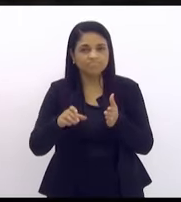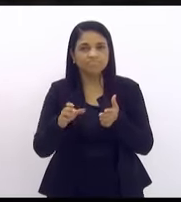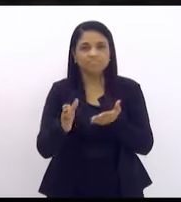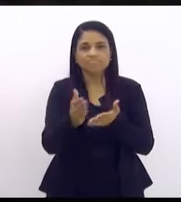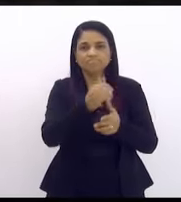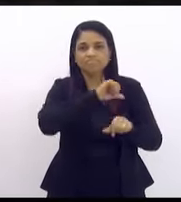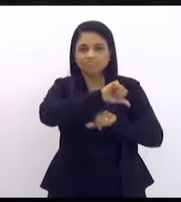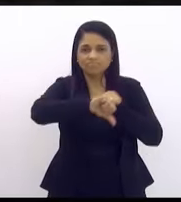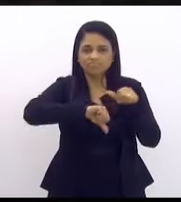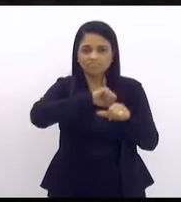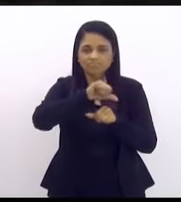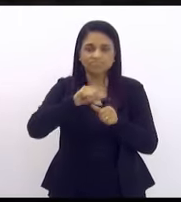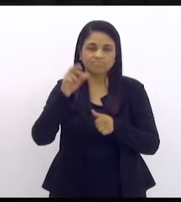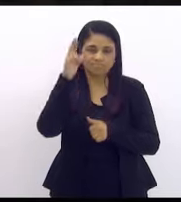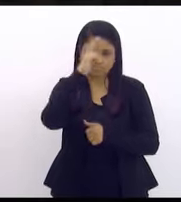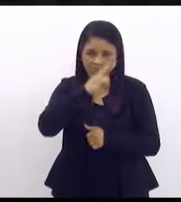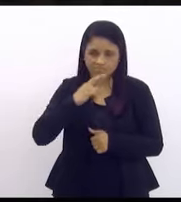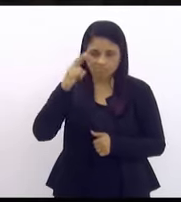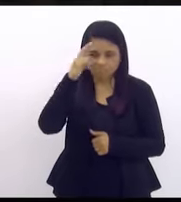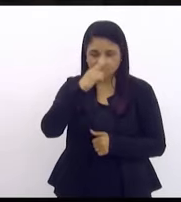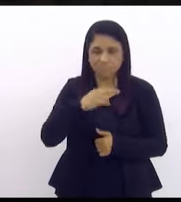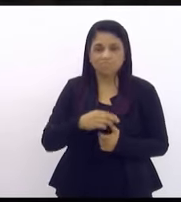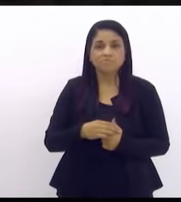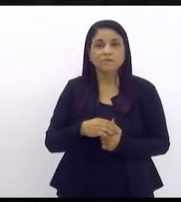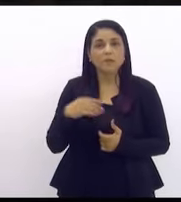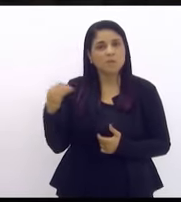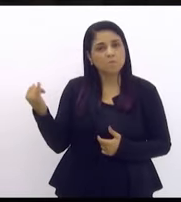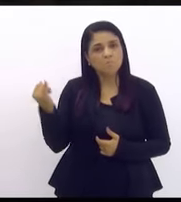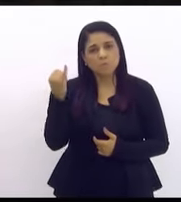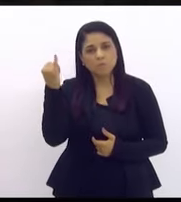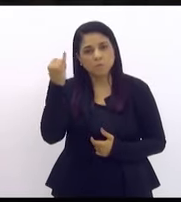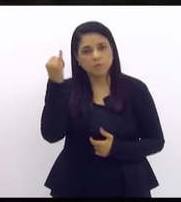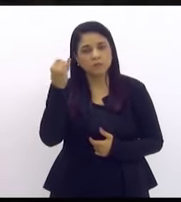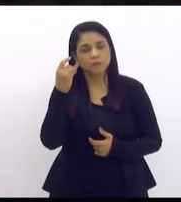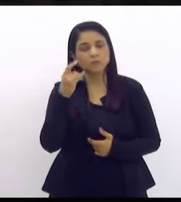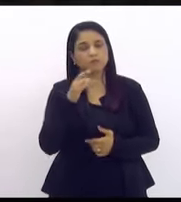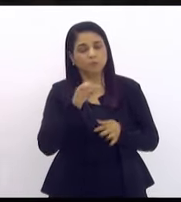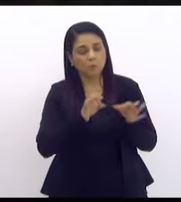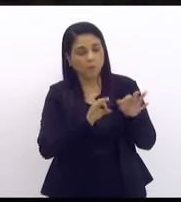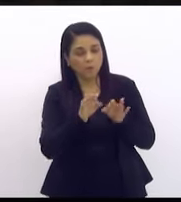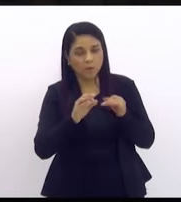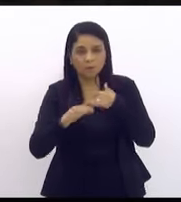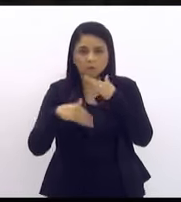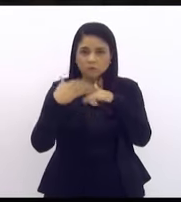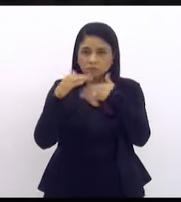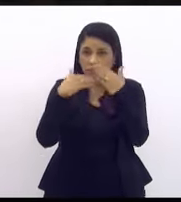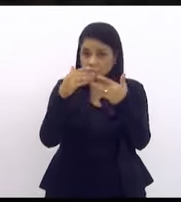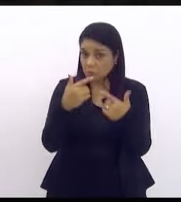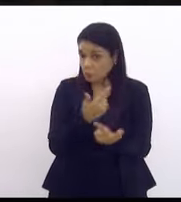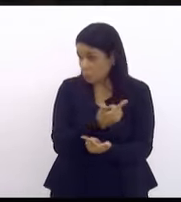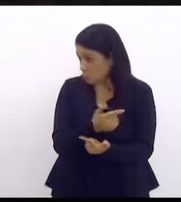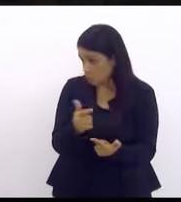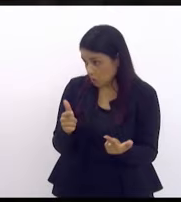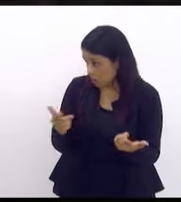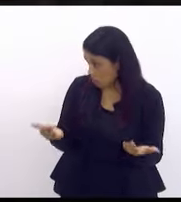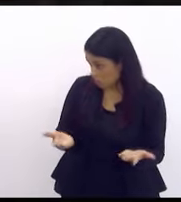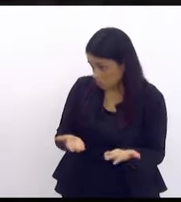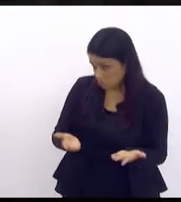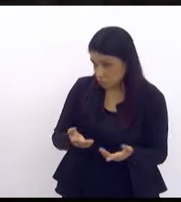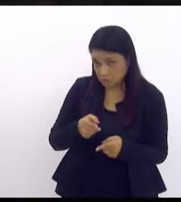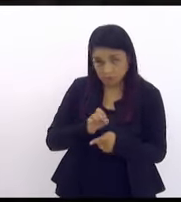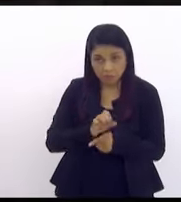aí, senhora presidenta, é importante que um plano de desenvolvimento, algo que não existe no Rio de